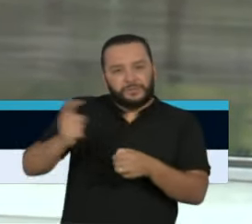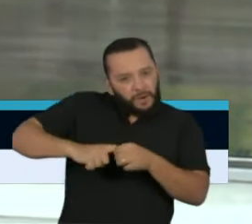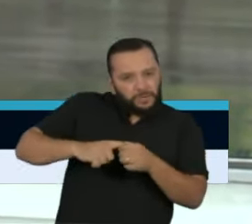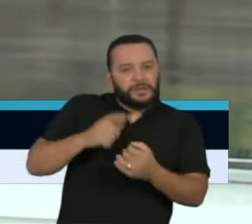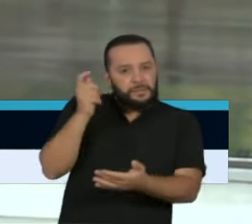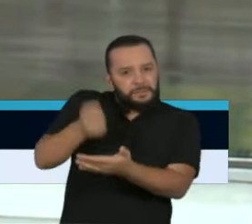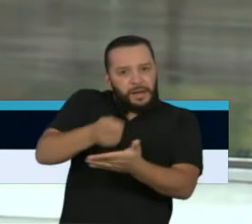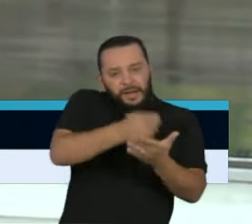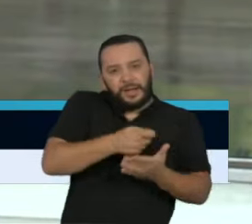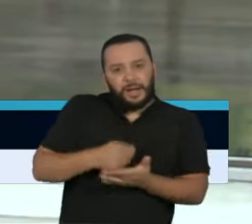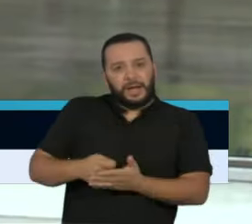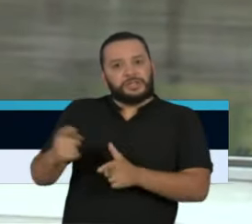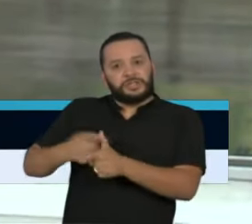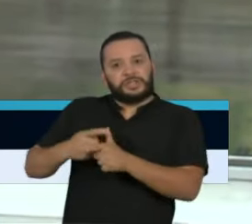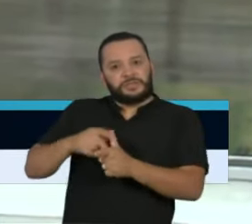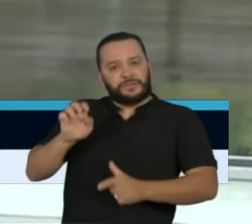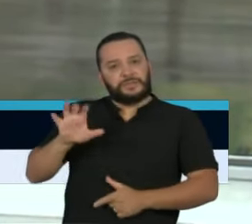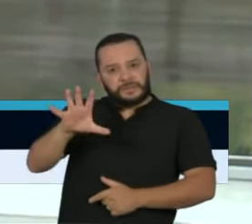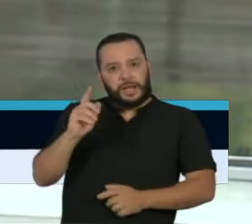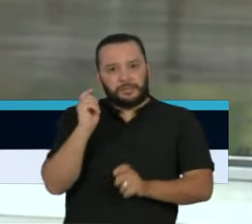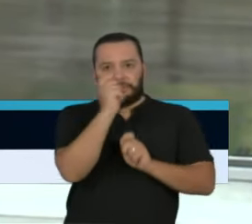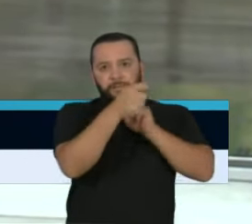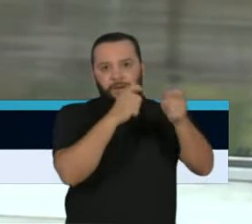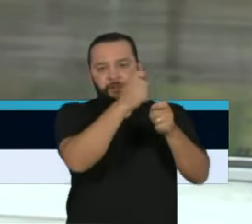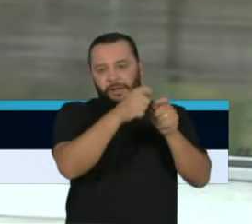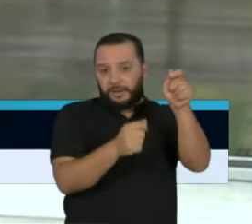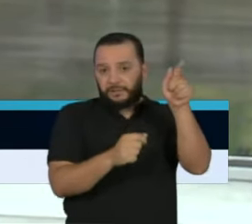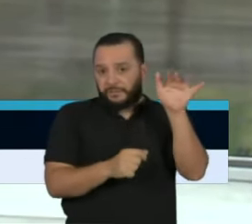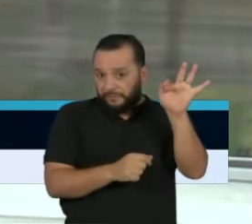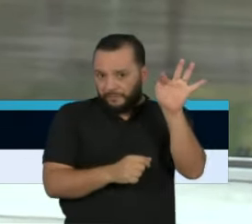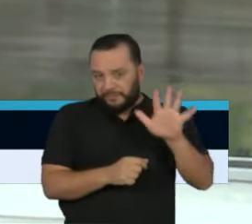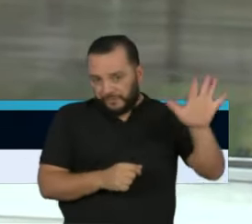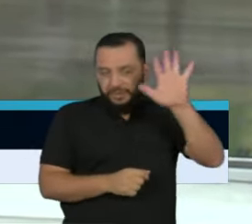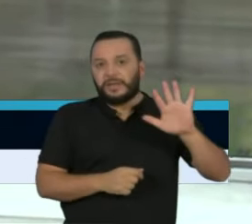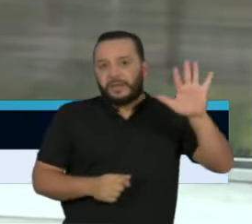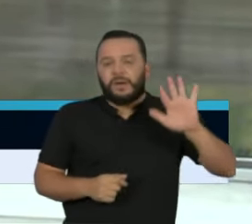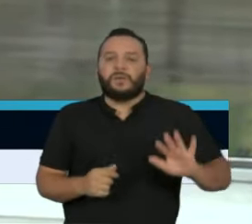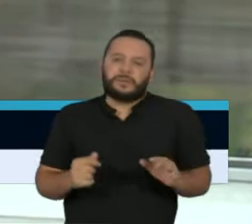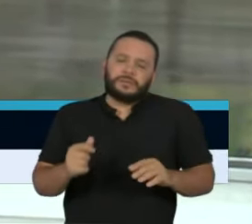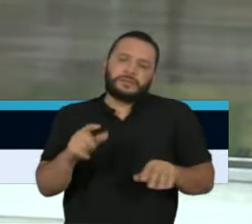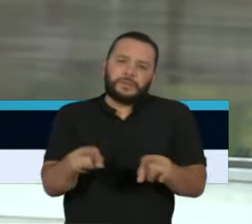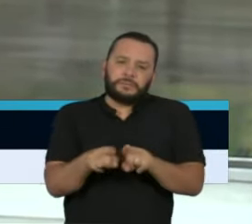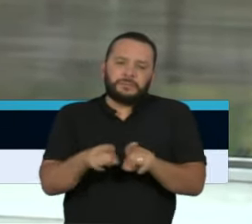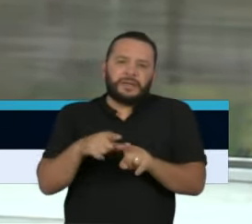da dívida dos estados, mantidos os pagamentos das requisições de pequeno valor.